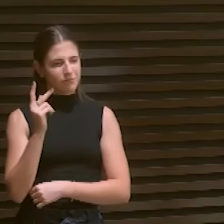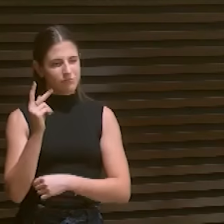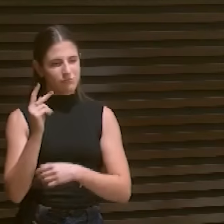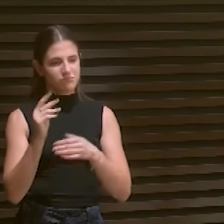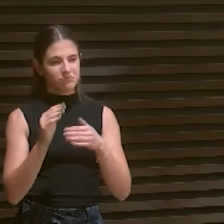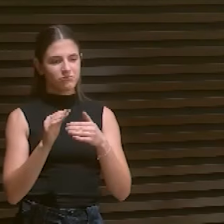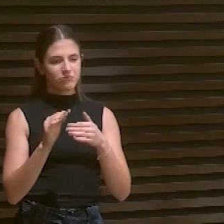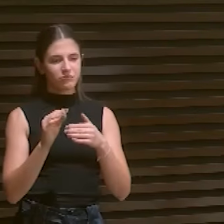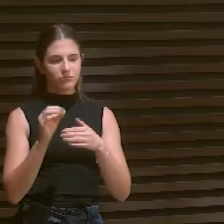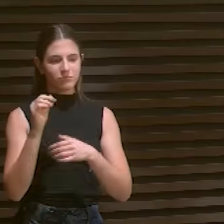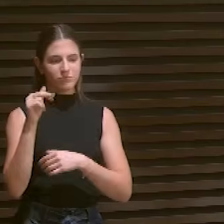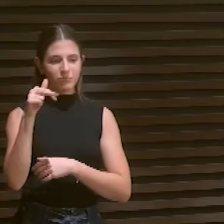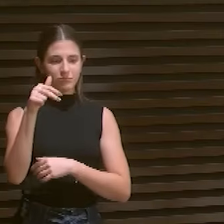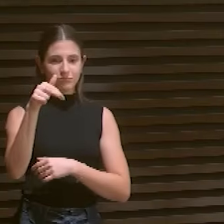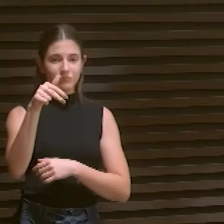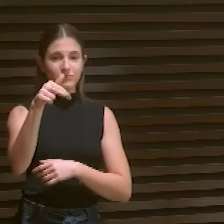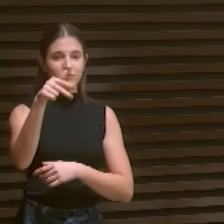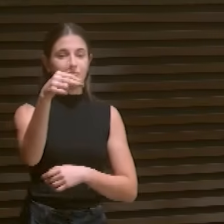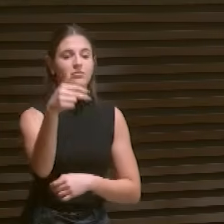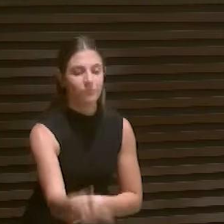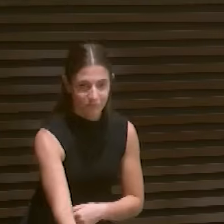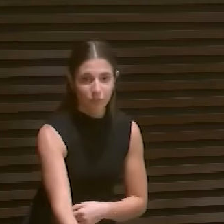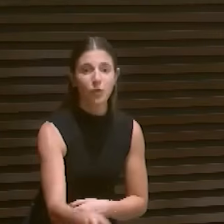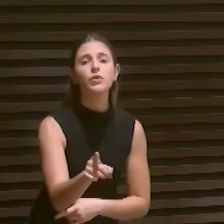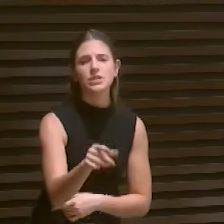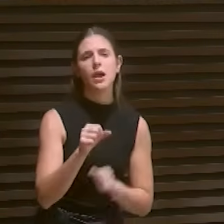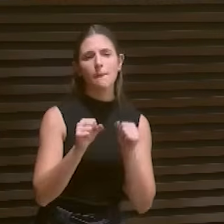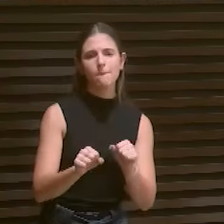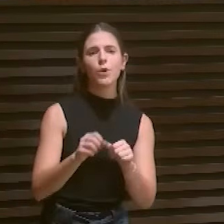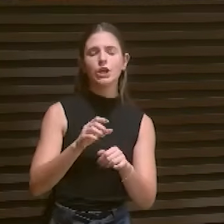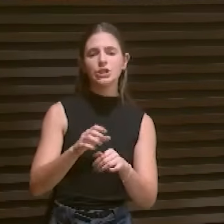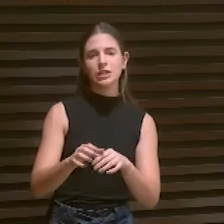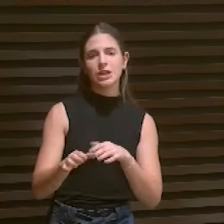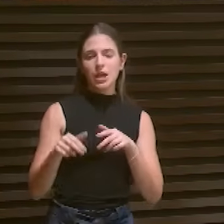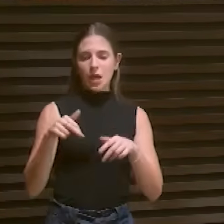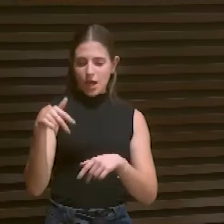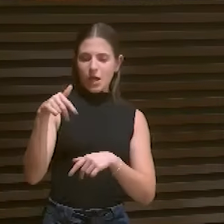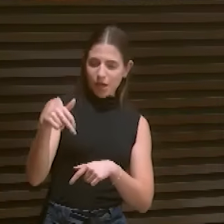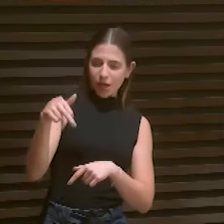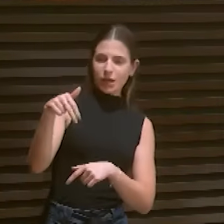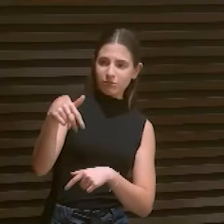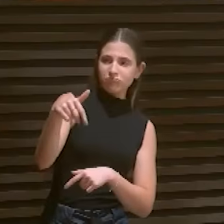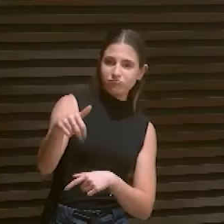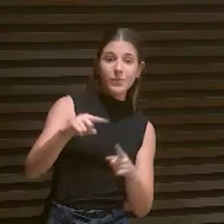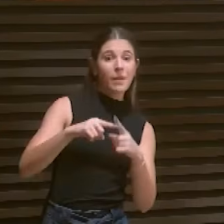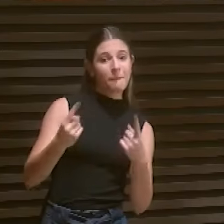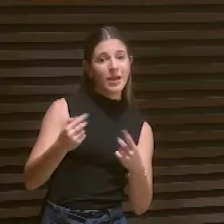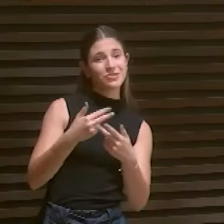Você pode até tentar caminhar durante um certo tempo, mas alguma coisa vai acontecer no meio do